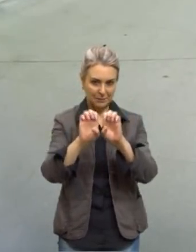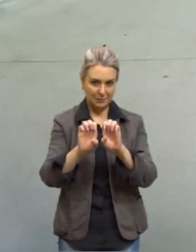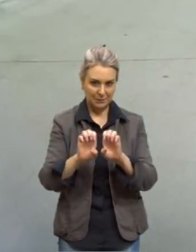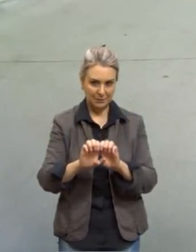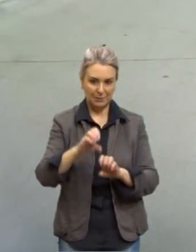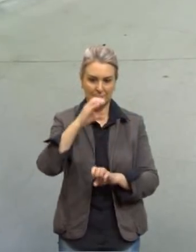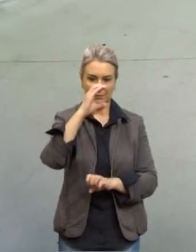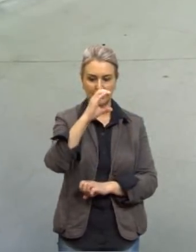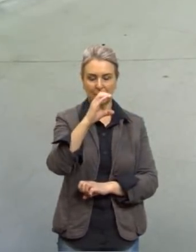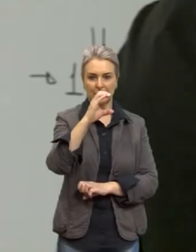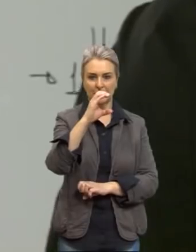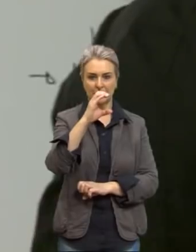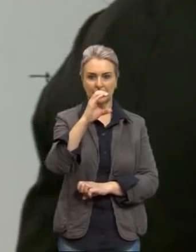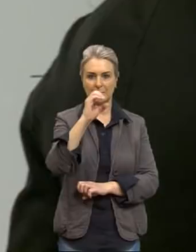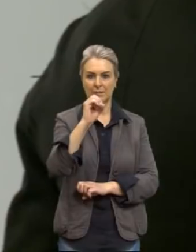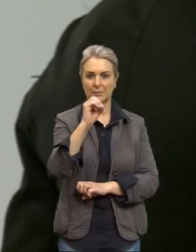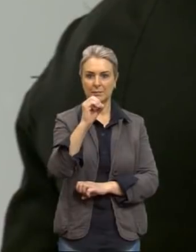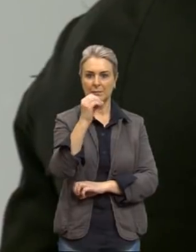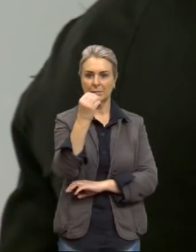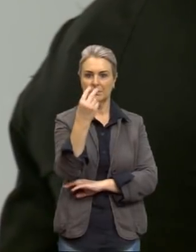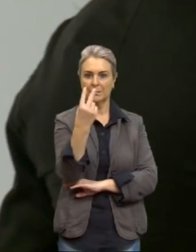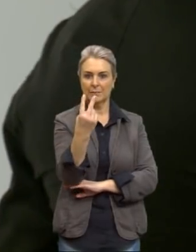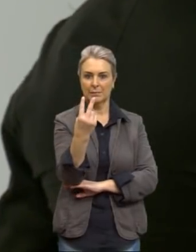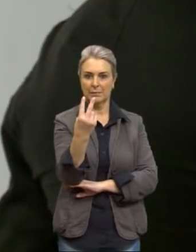o co2